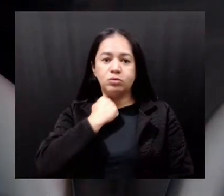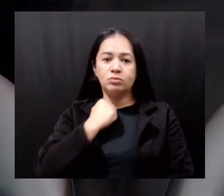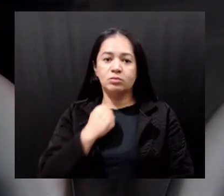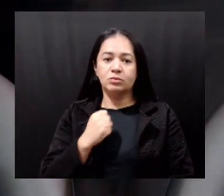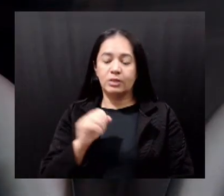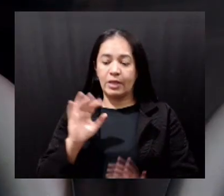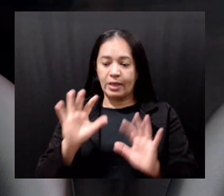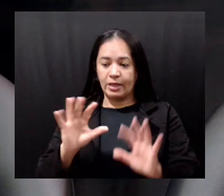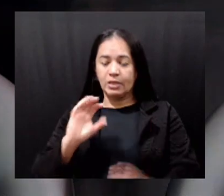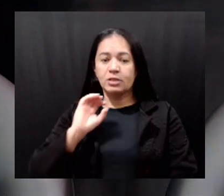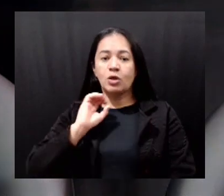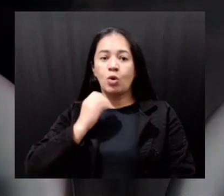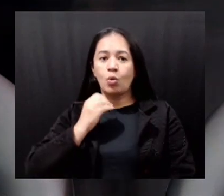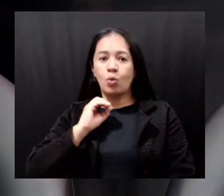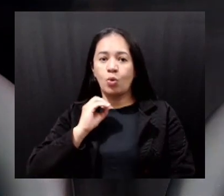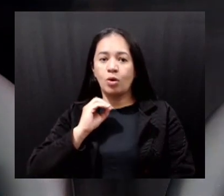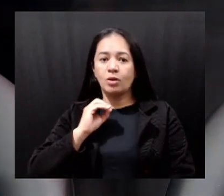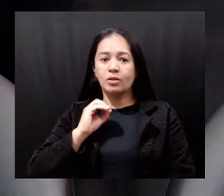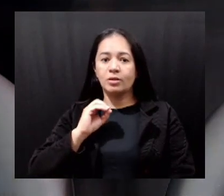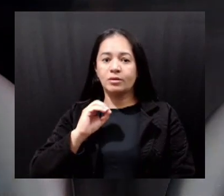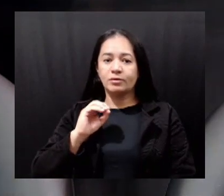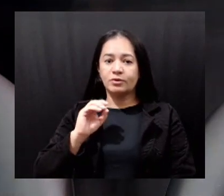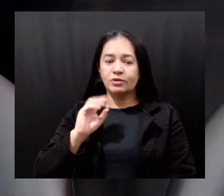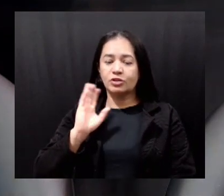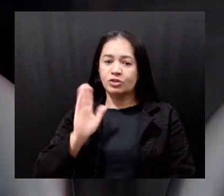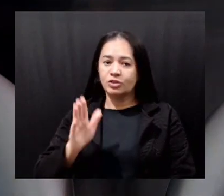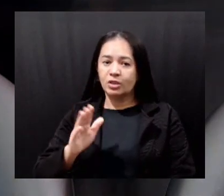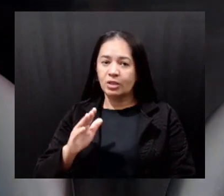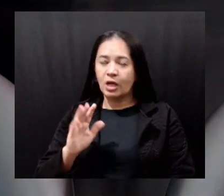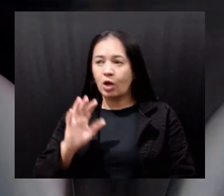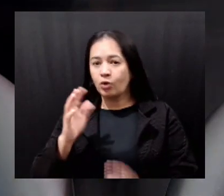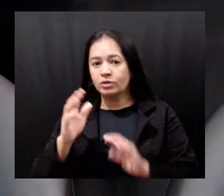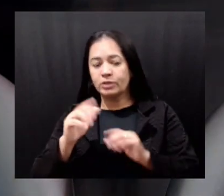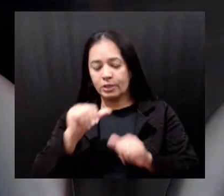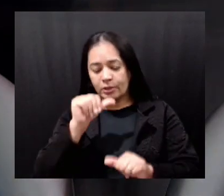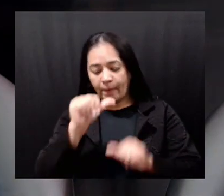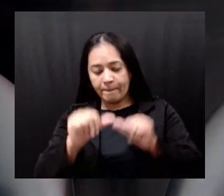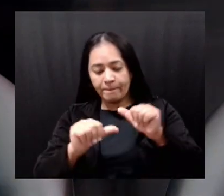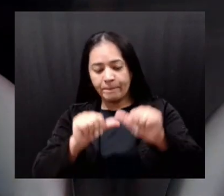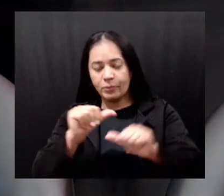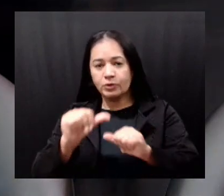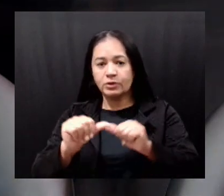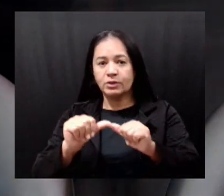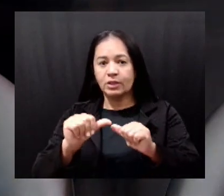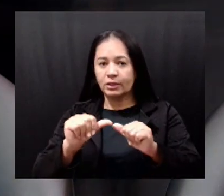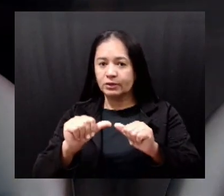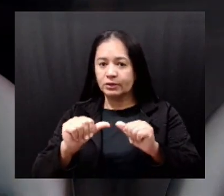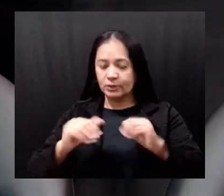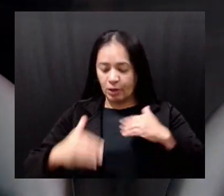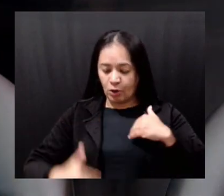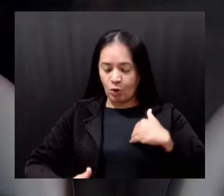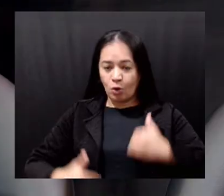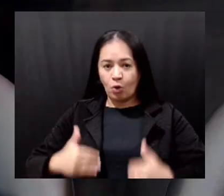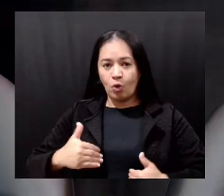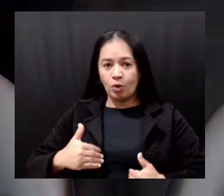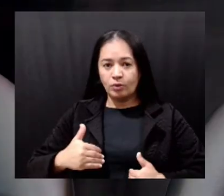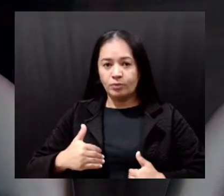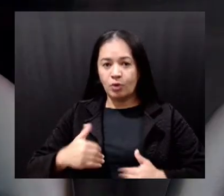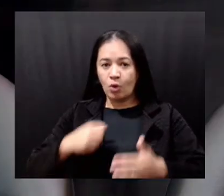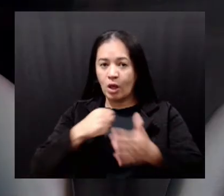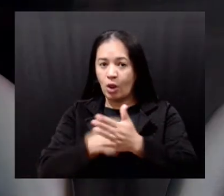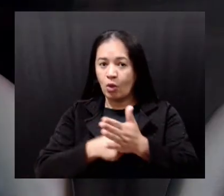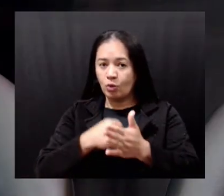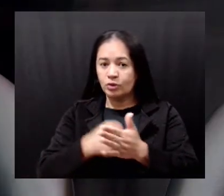do estresse, ela gera uma série de alterações fisiológicas. Então ou é luta ou é fuga,